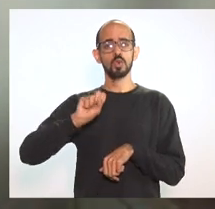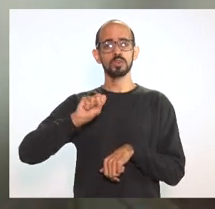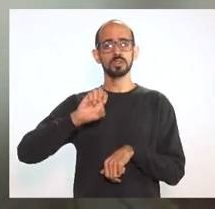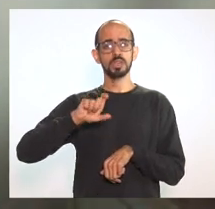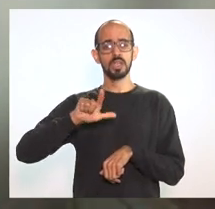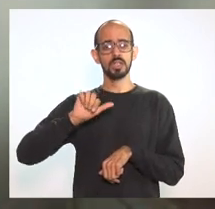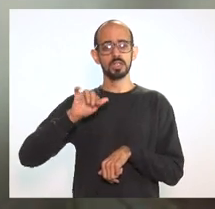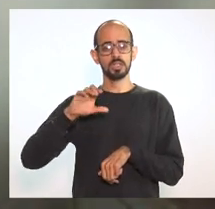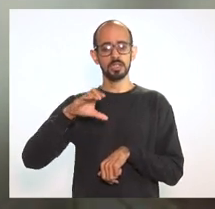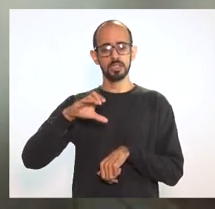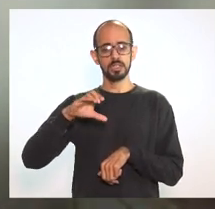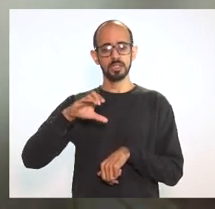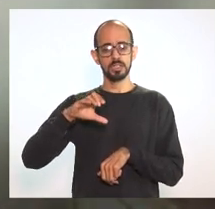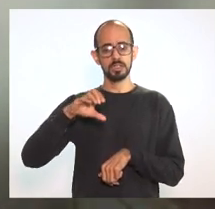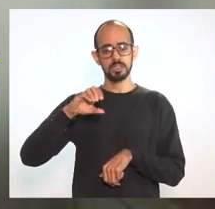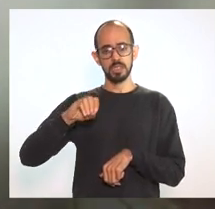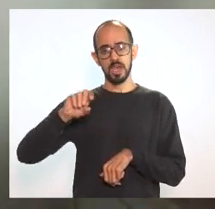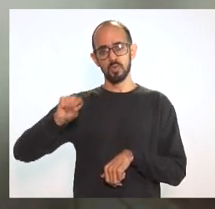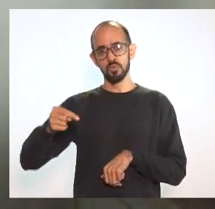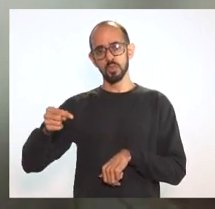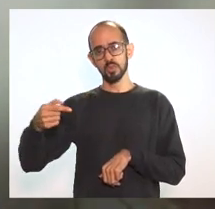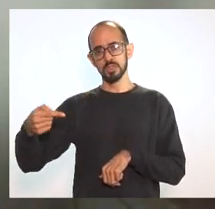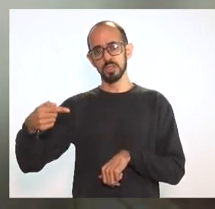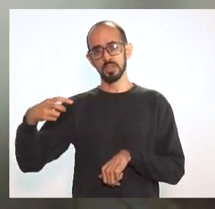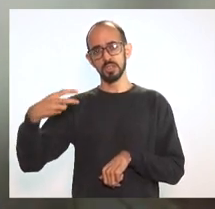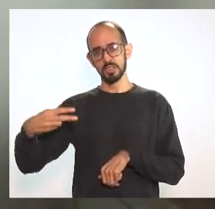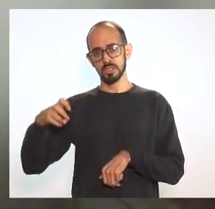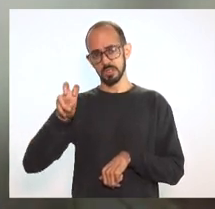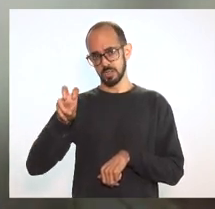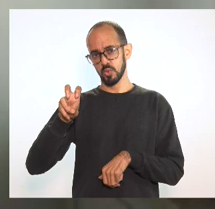0,75%, isto é, colocou os juros a